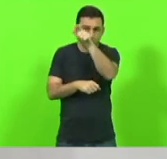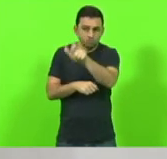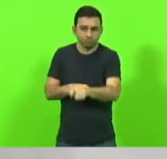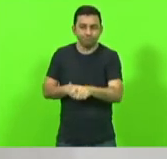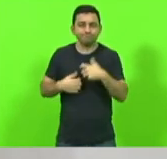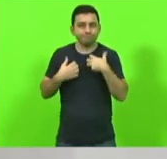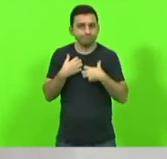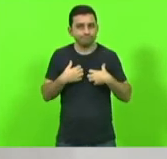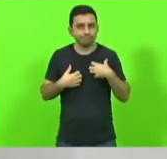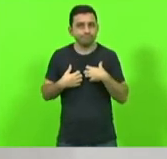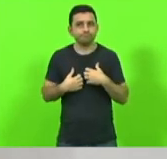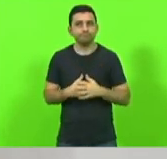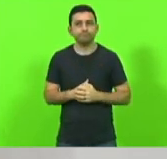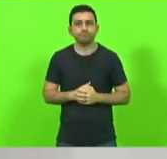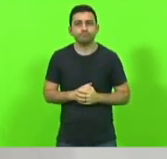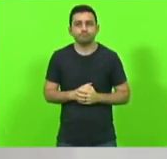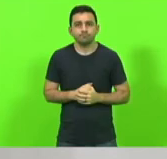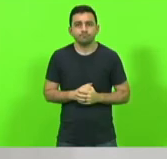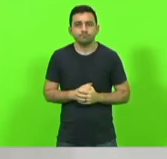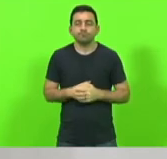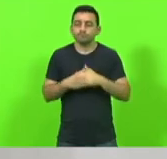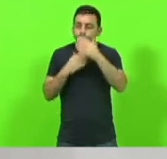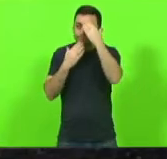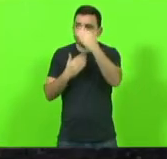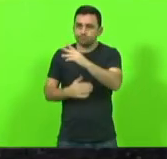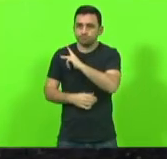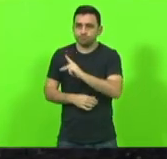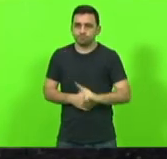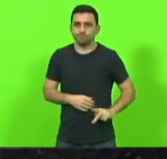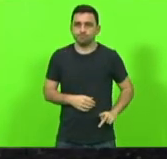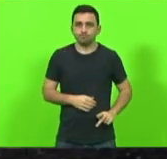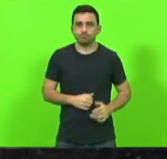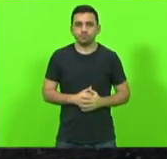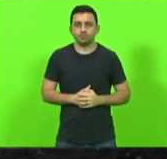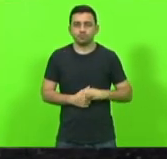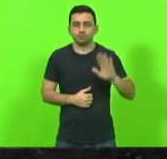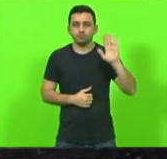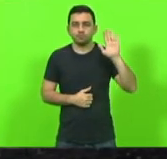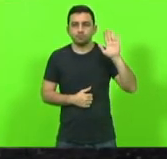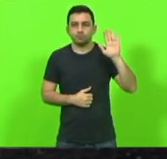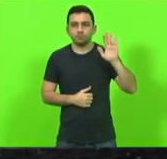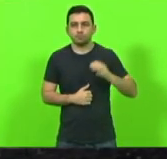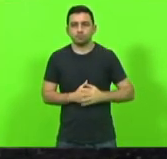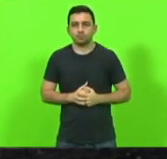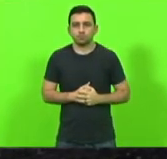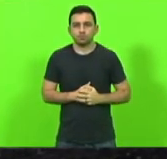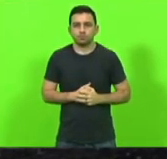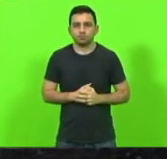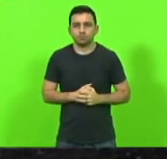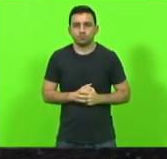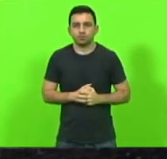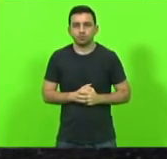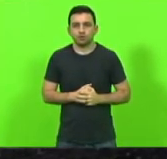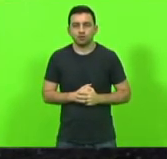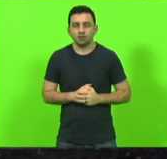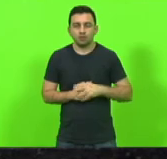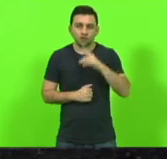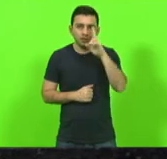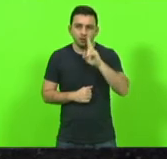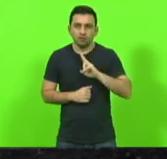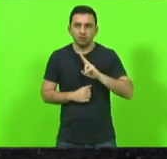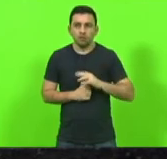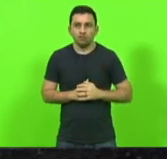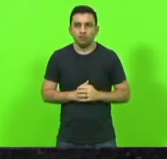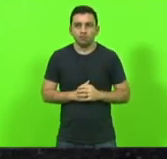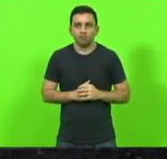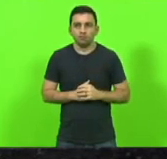pelo problema. Obrigado, presidente. Senhor presidente, pela ordem. Deputado Ivanatis. Senhor